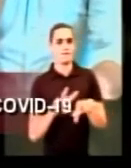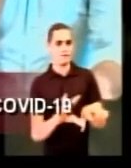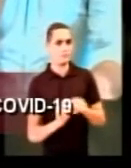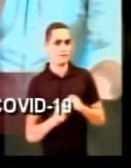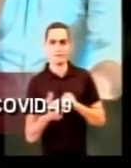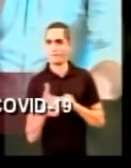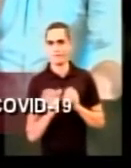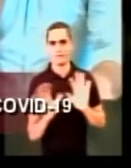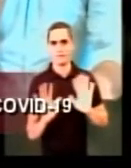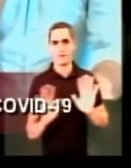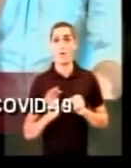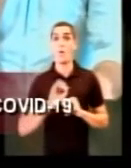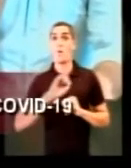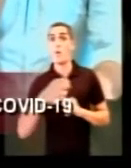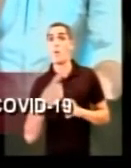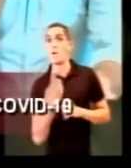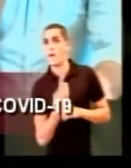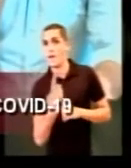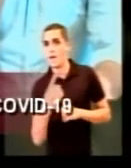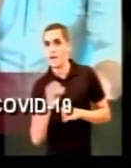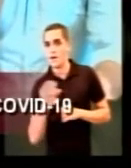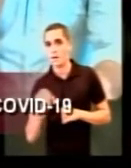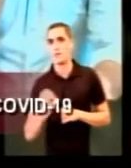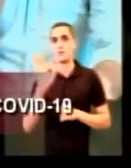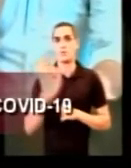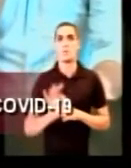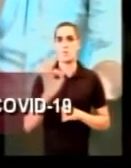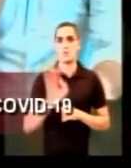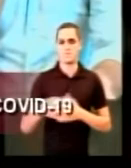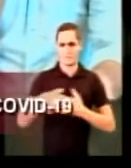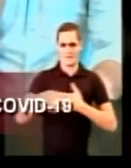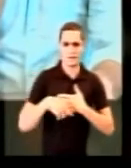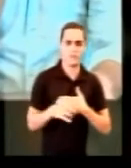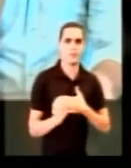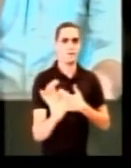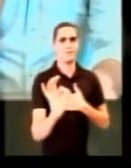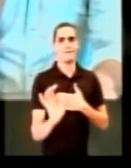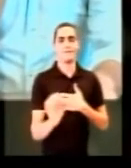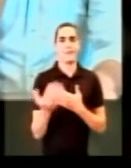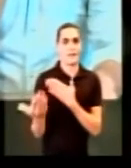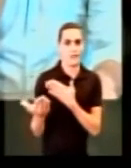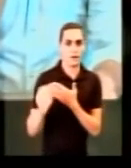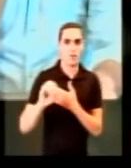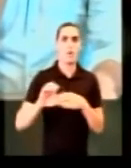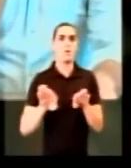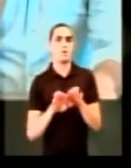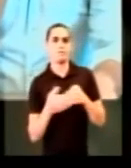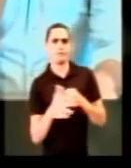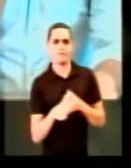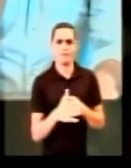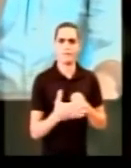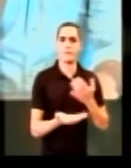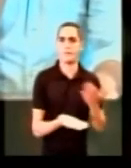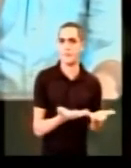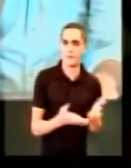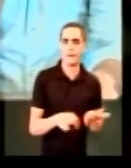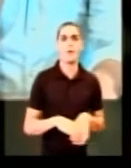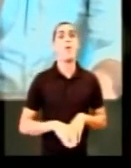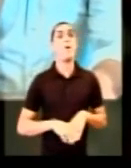eficácia contra graves e moderados. Ou seja, não haverá casos graves ou